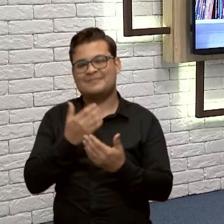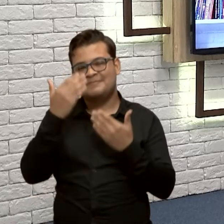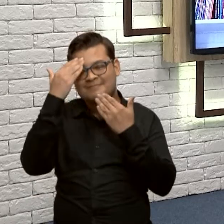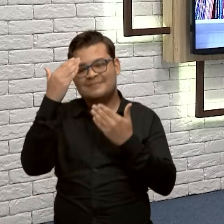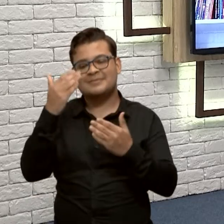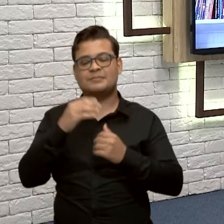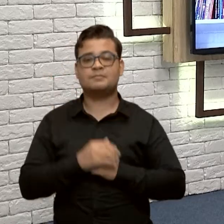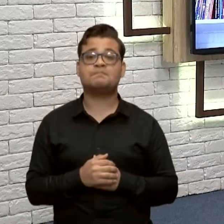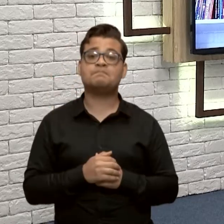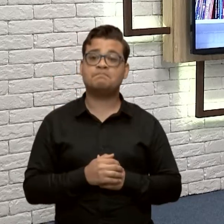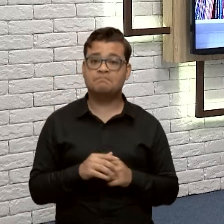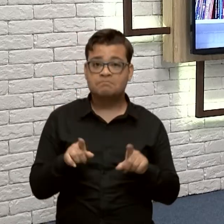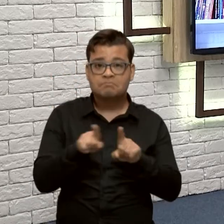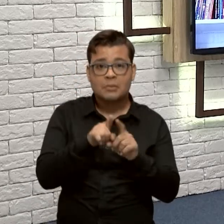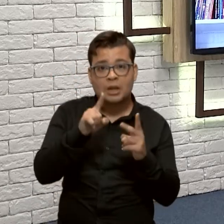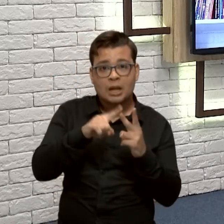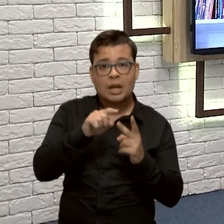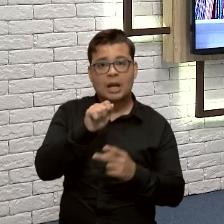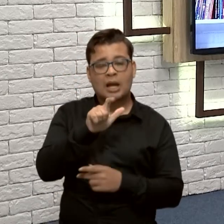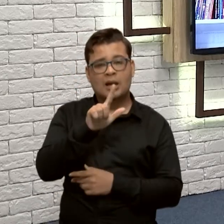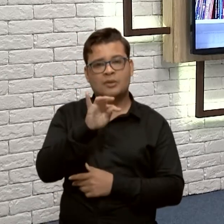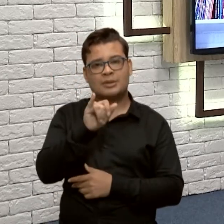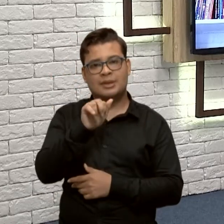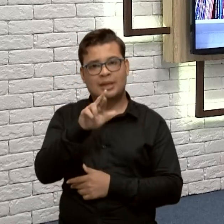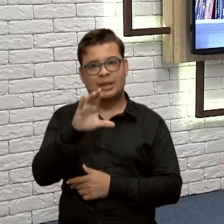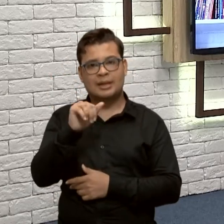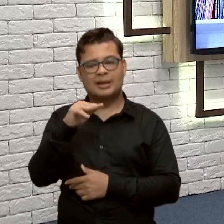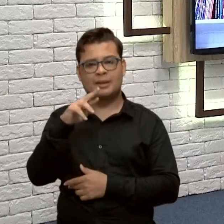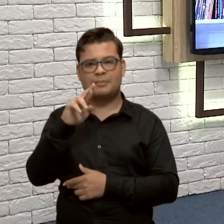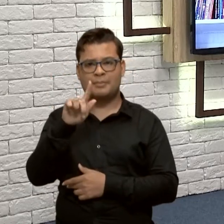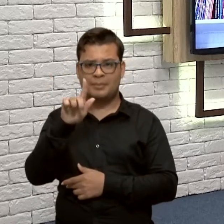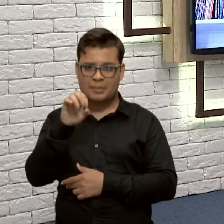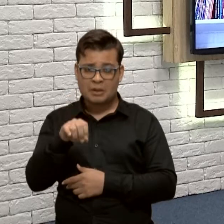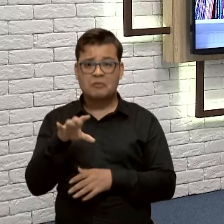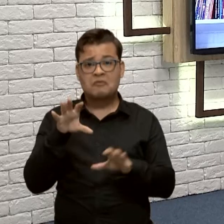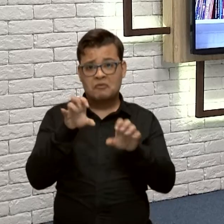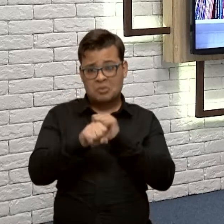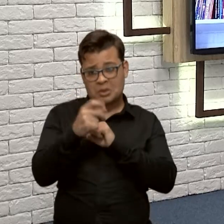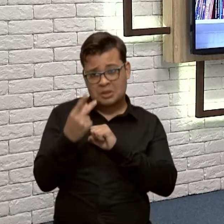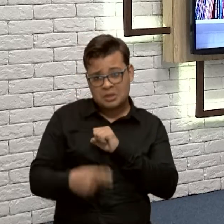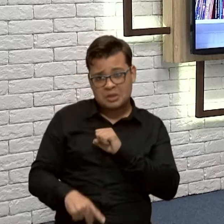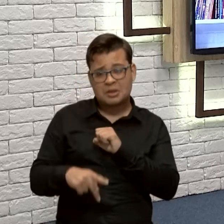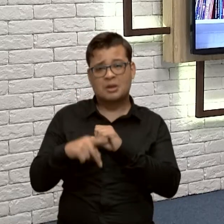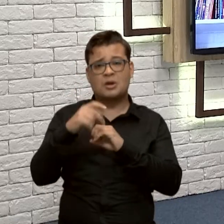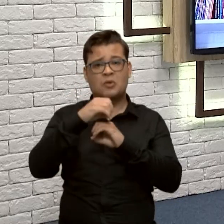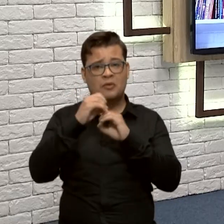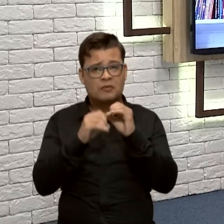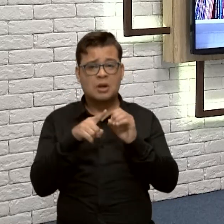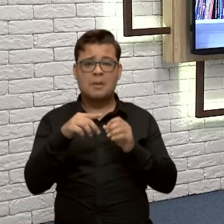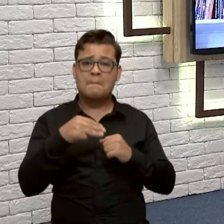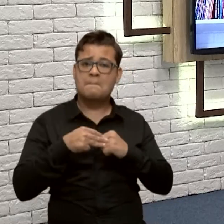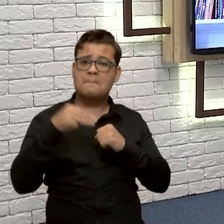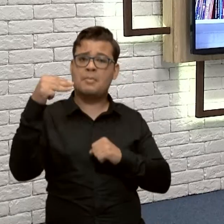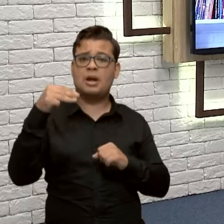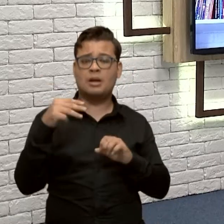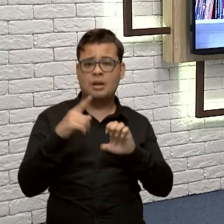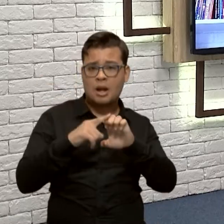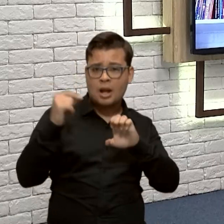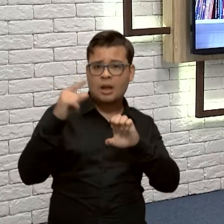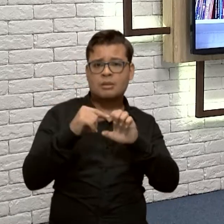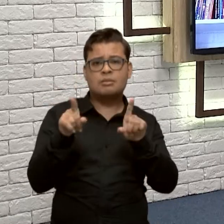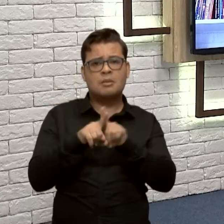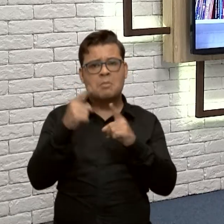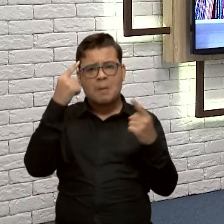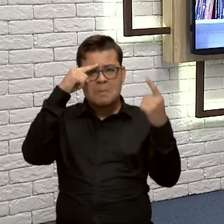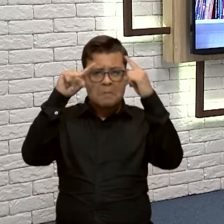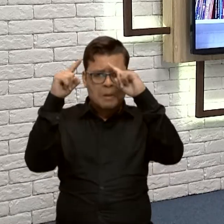agradece. Altair Camargo também, formado aqui pela UFG, mestre em empreendedorismo e inovação pela casa, né? E atua